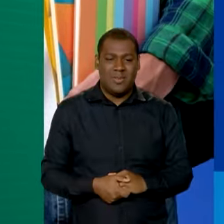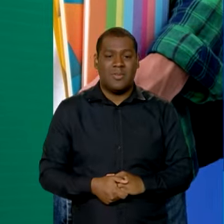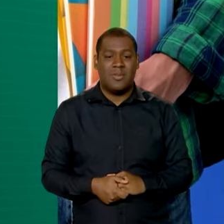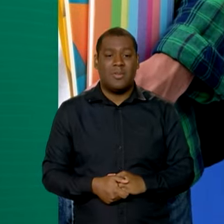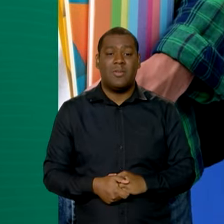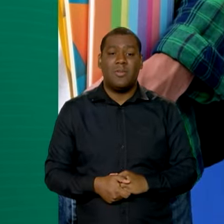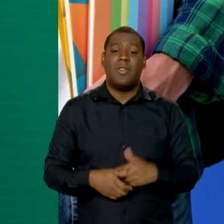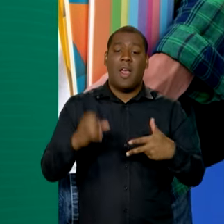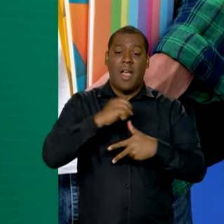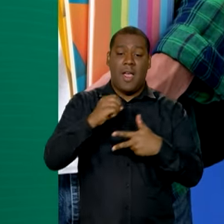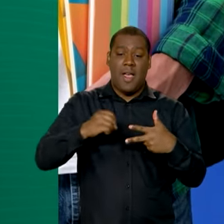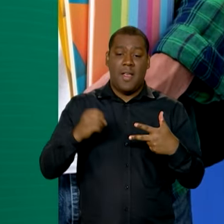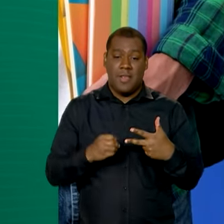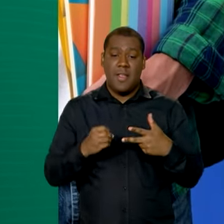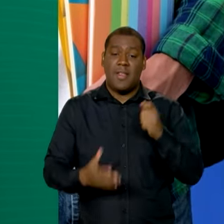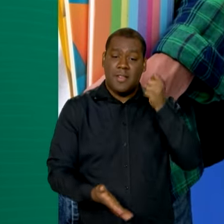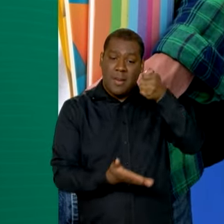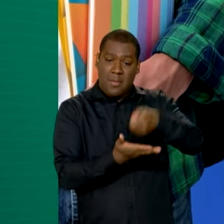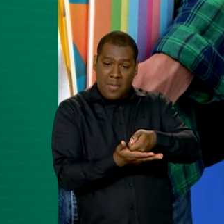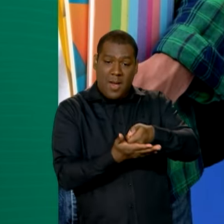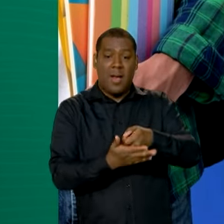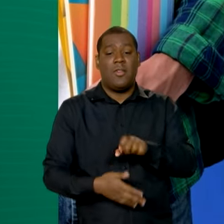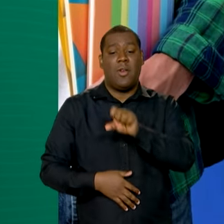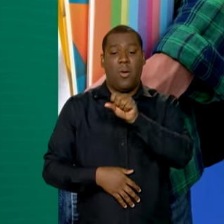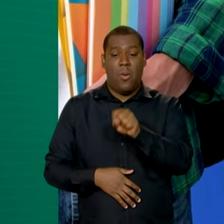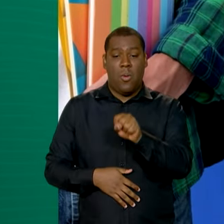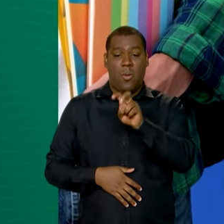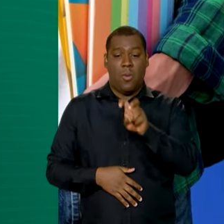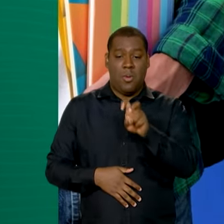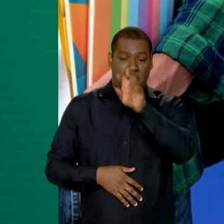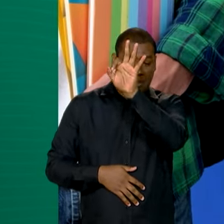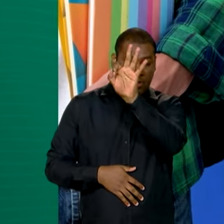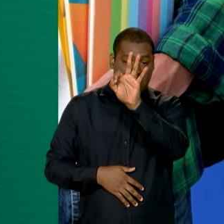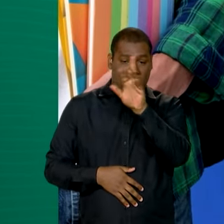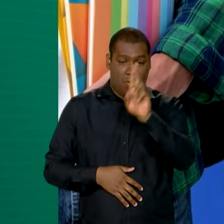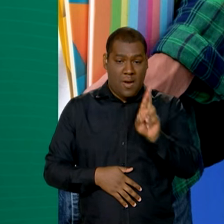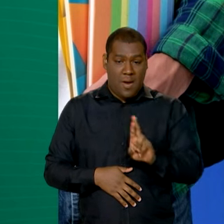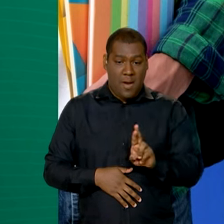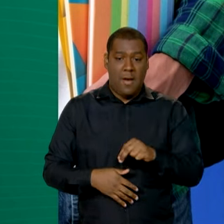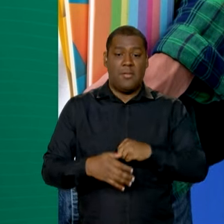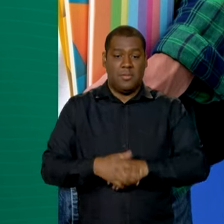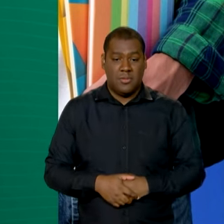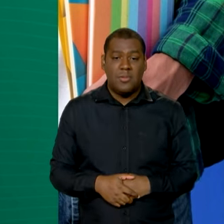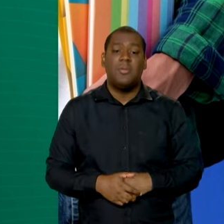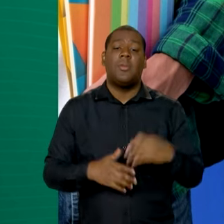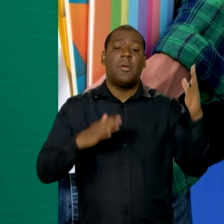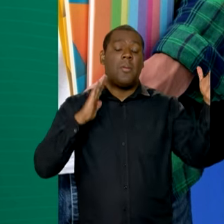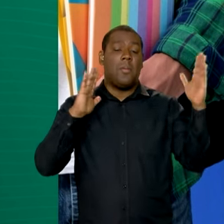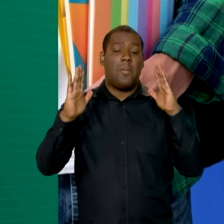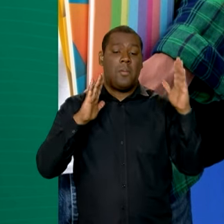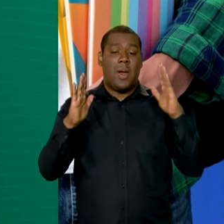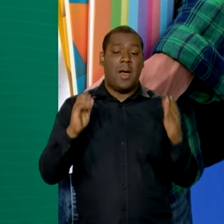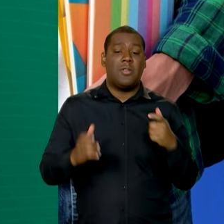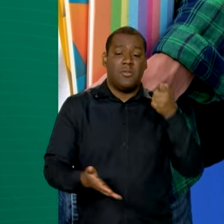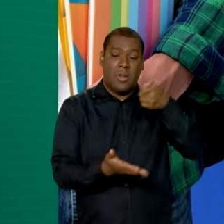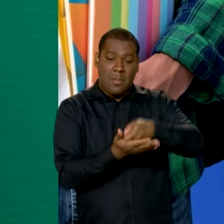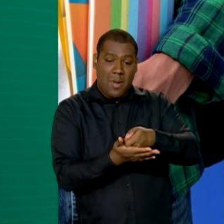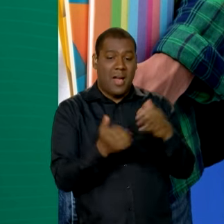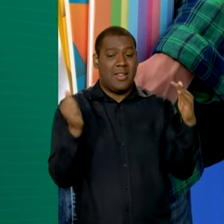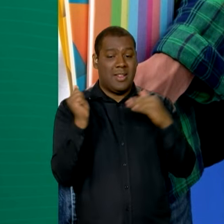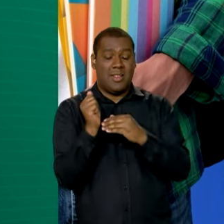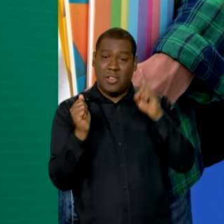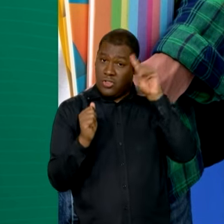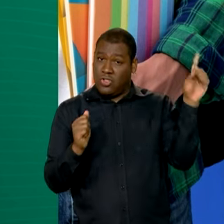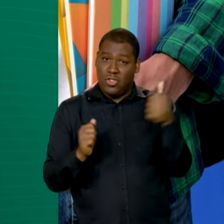de inscrição no Enem continua R$ 85,00 e o prazo de pagamento vai até o dia 12 de junho.